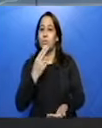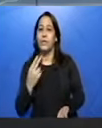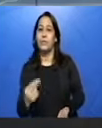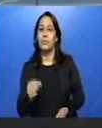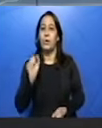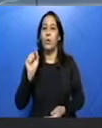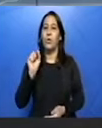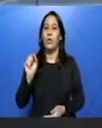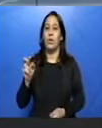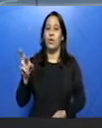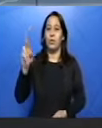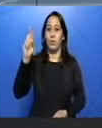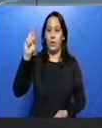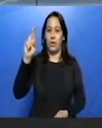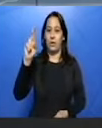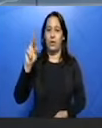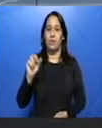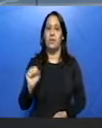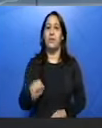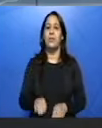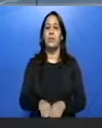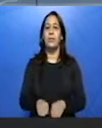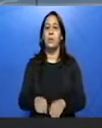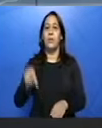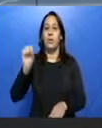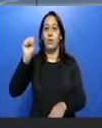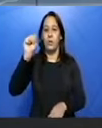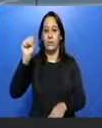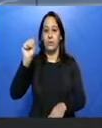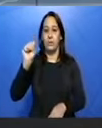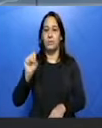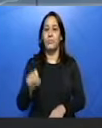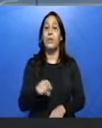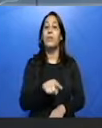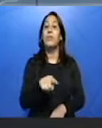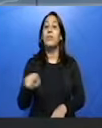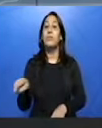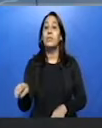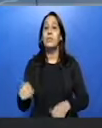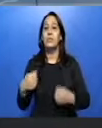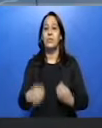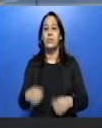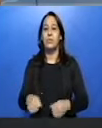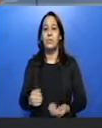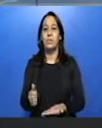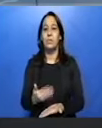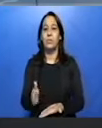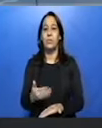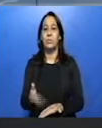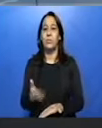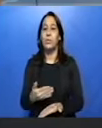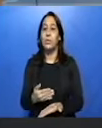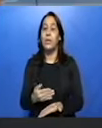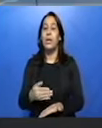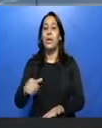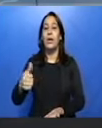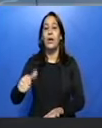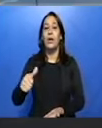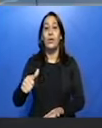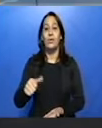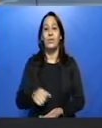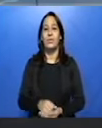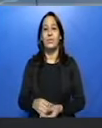O R e o S. E para isso você vai precisar da apostila na página 11. Já